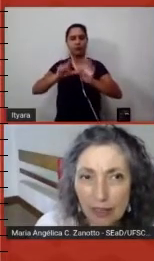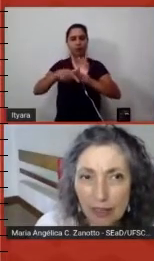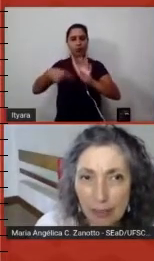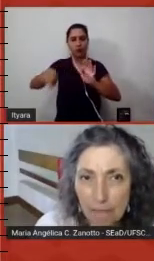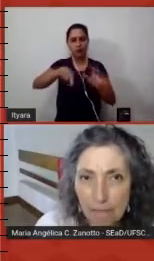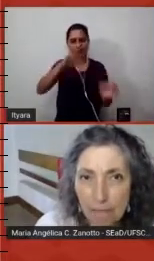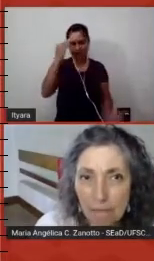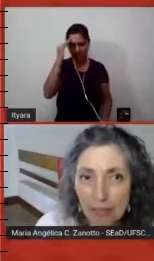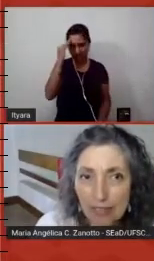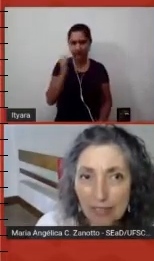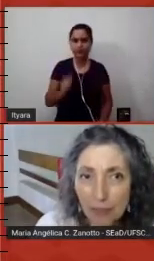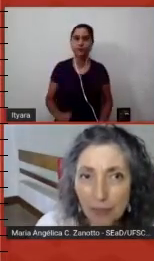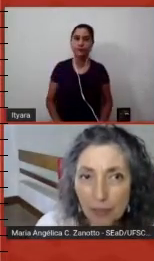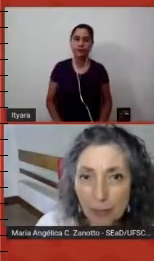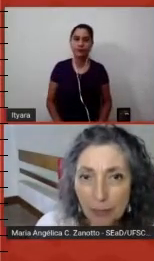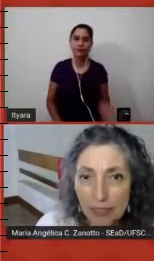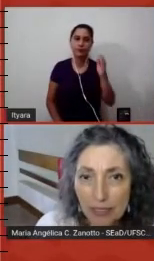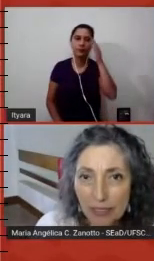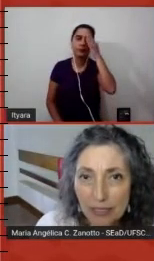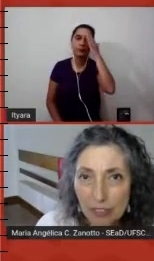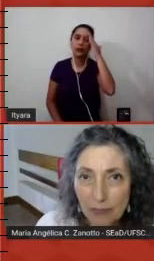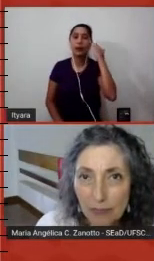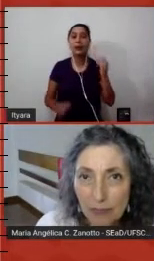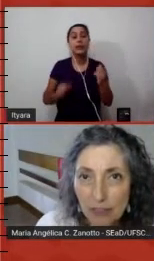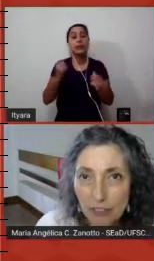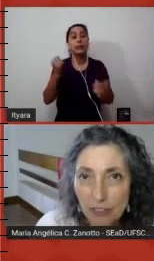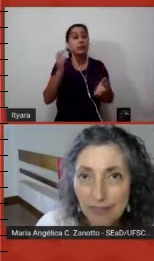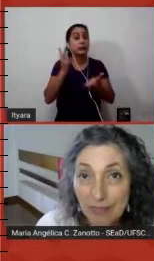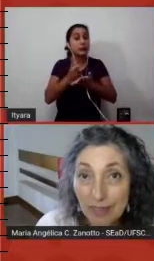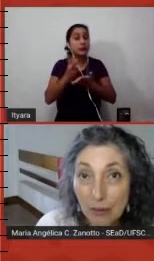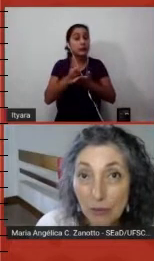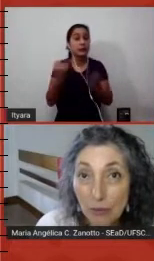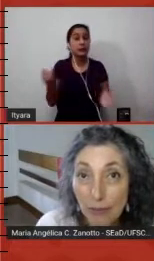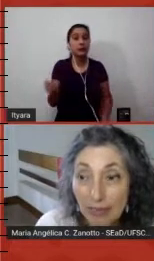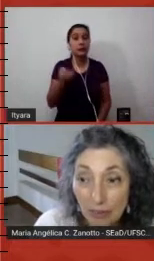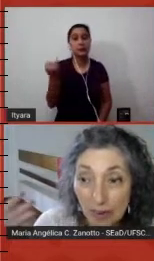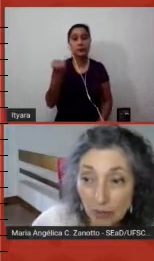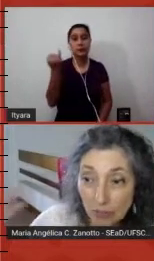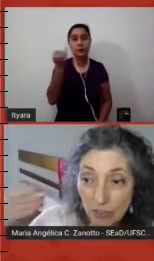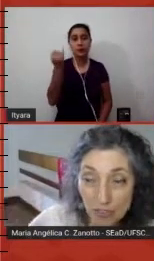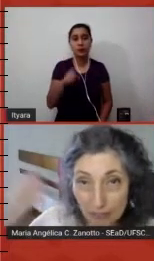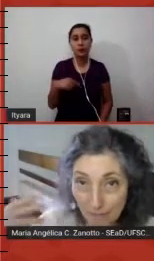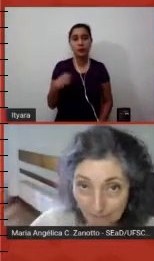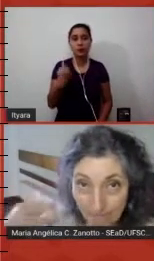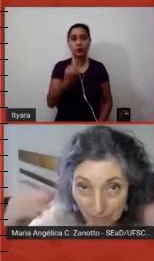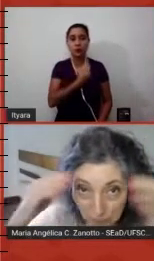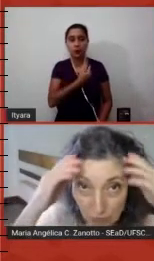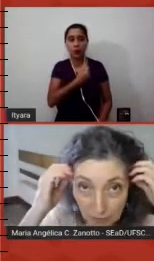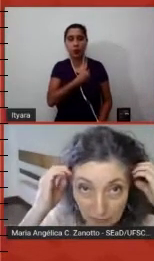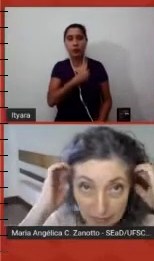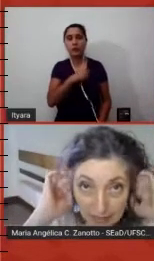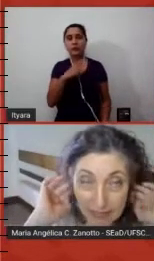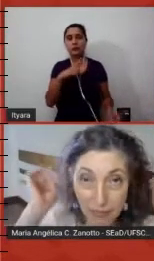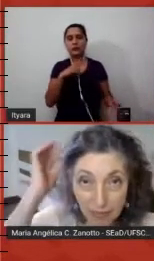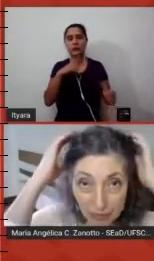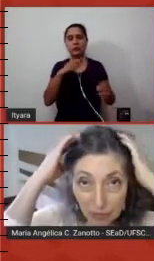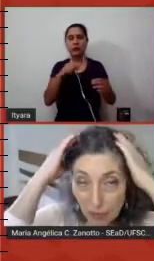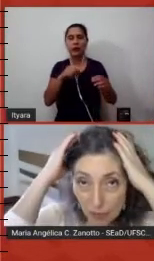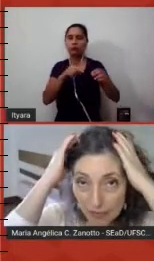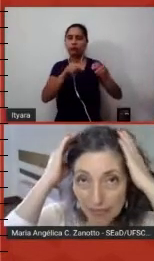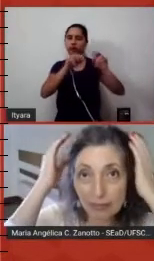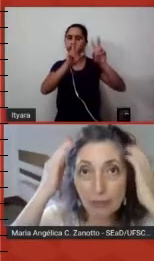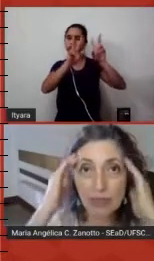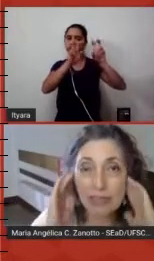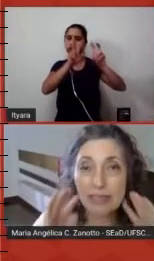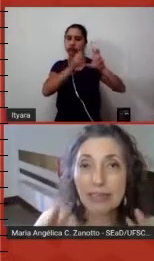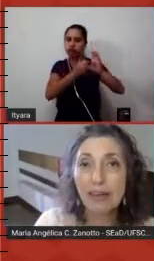avaliação, gente, é sempre muito importante a gente ter um background sobre avaliação, né. Eu